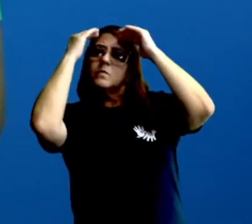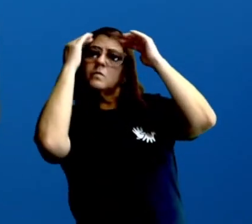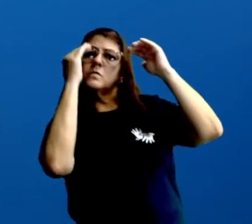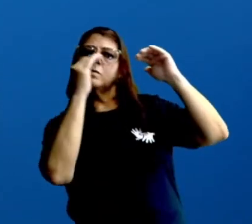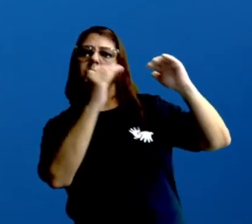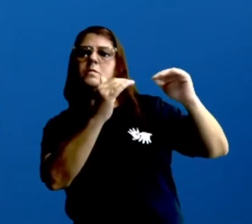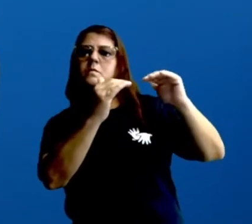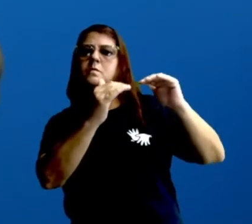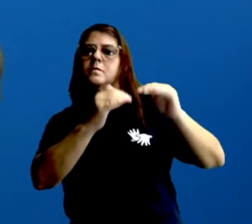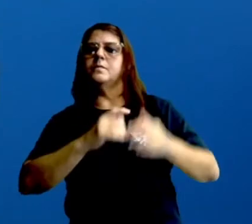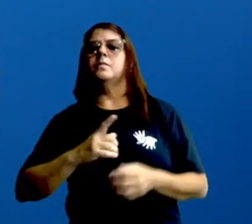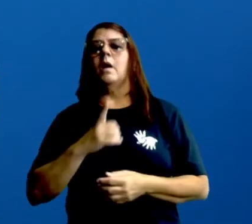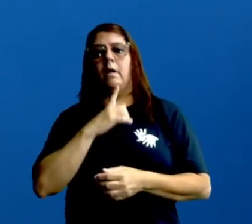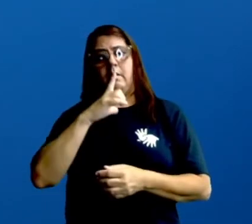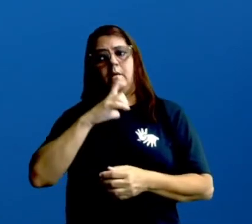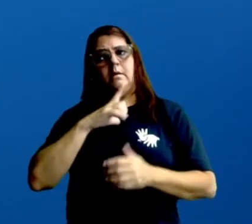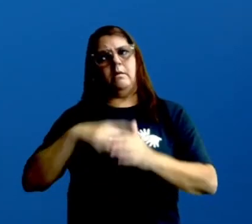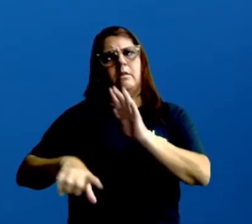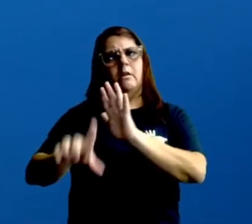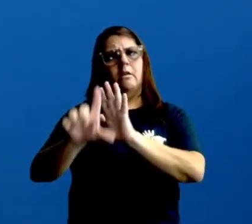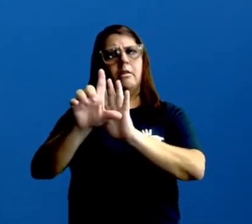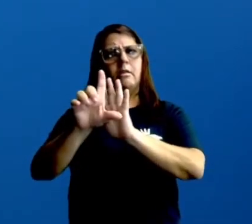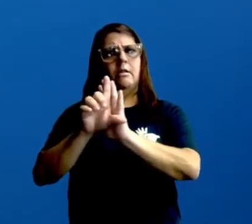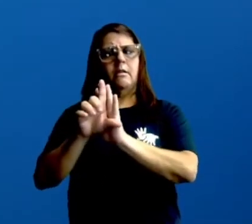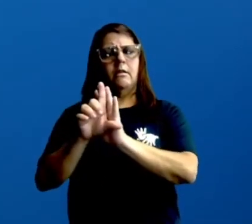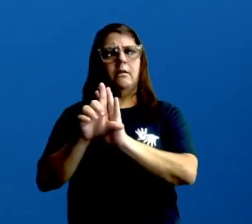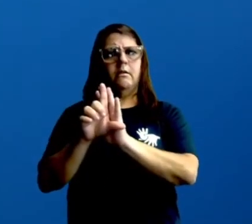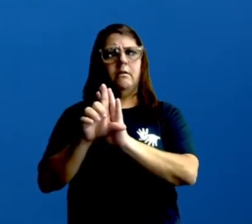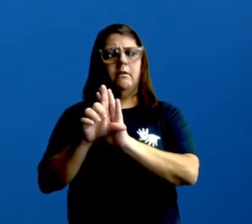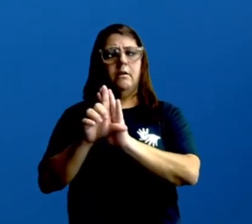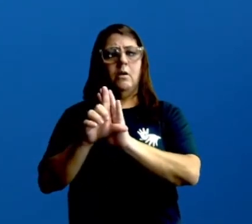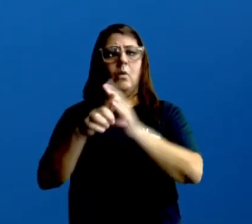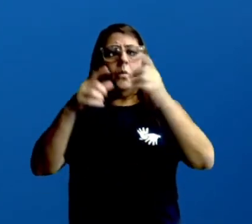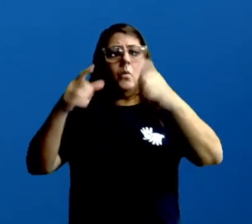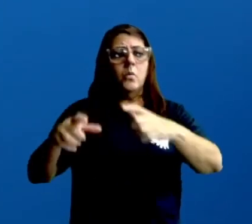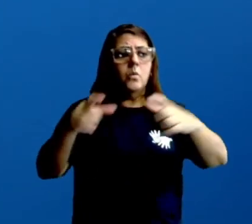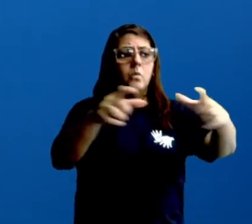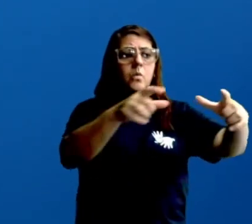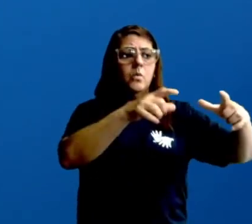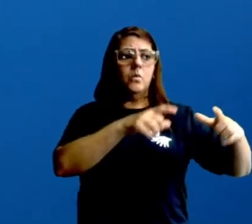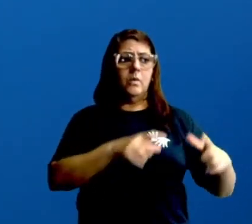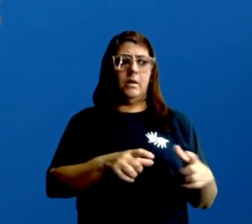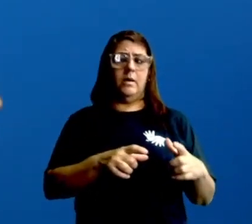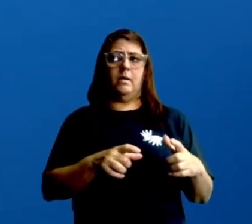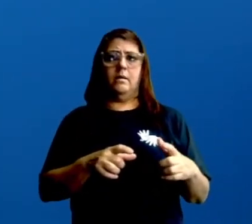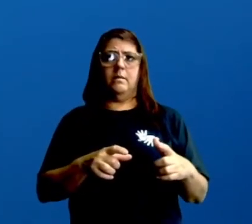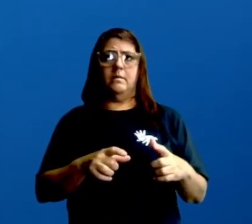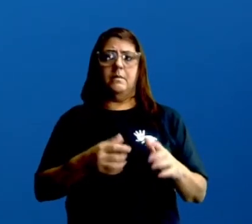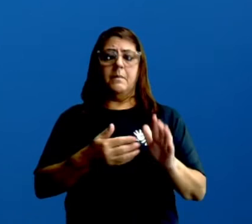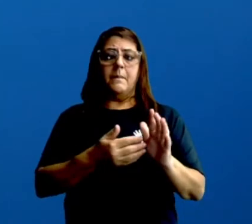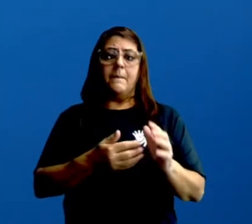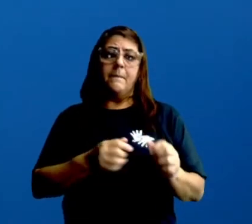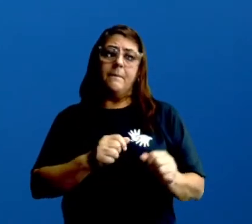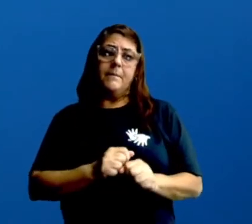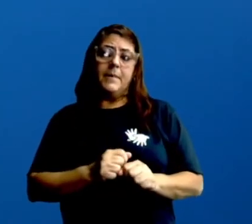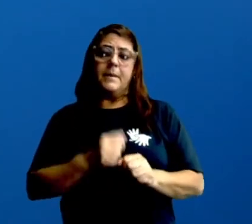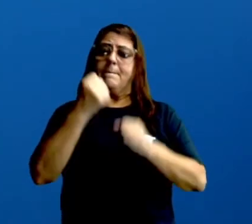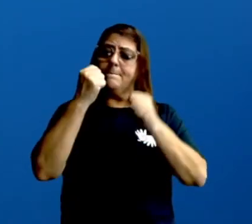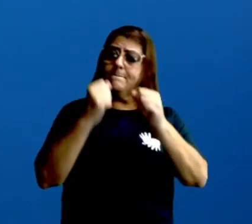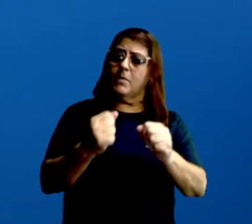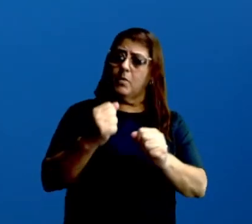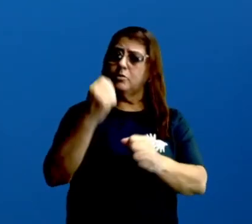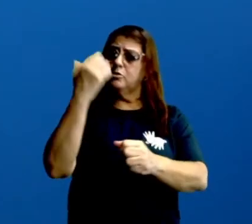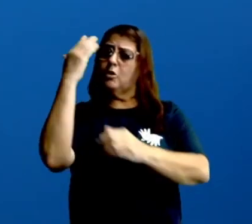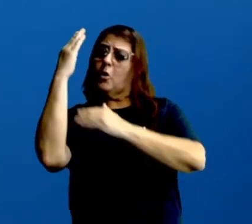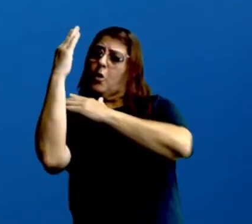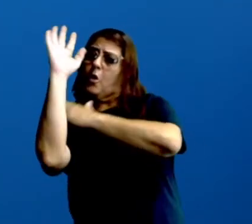respeitar existe leis que vão dizer quais são os espaços que são permitidos para retirada de algumas árvores